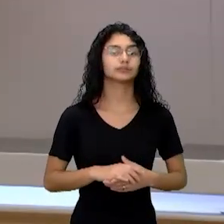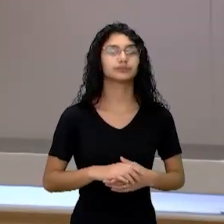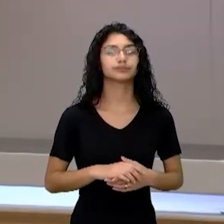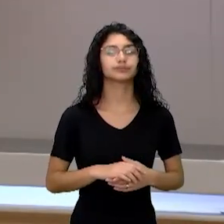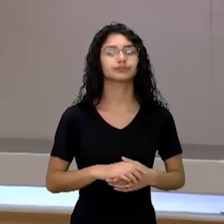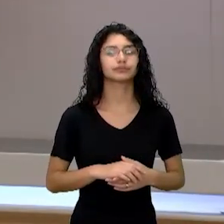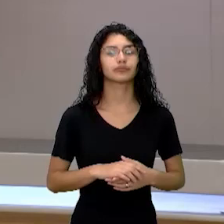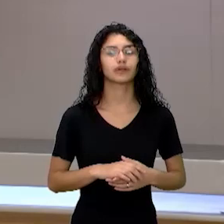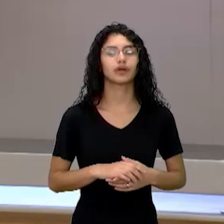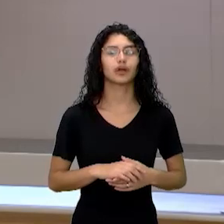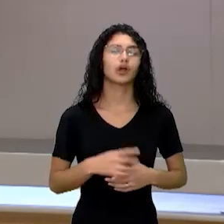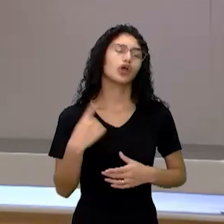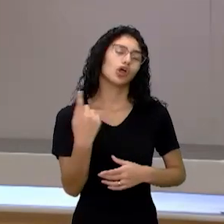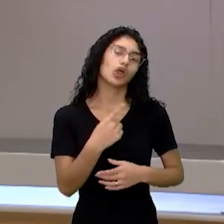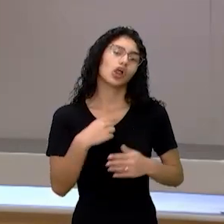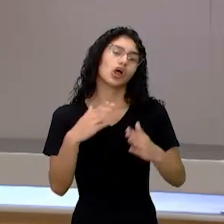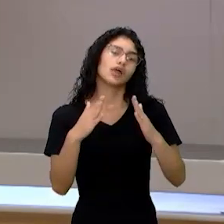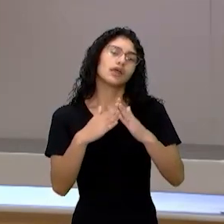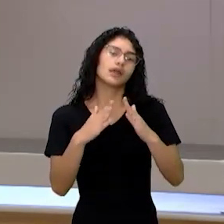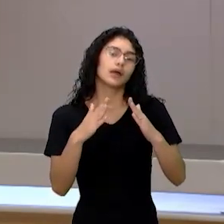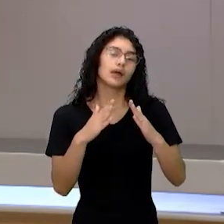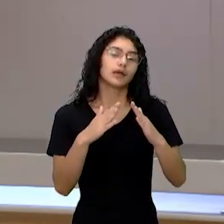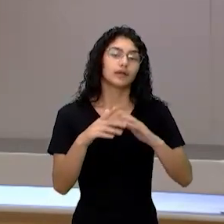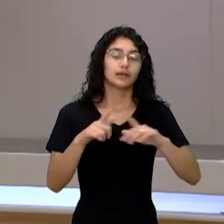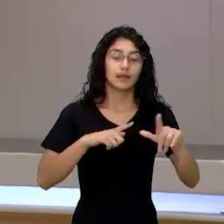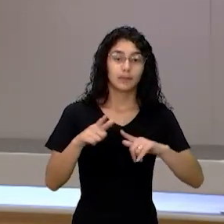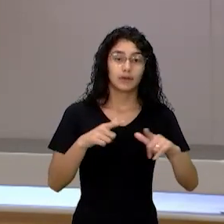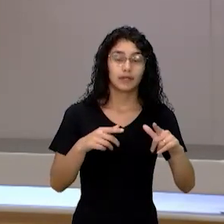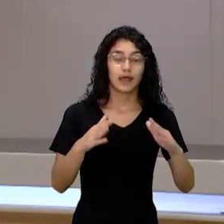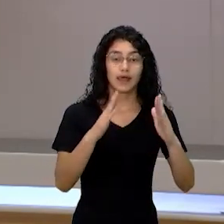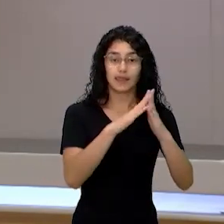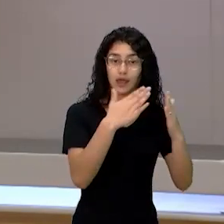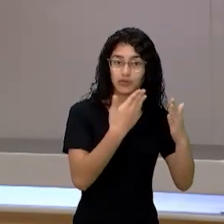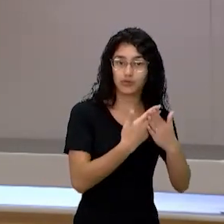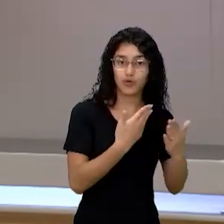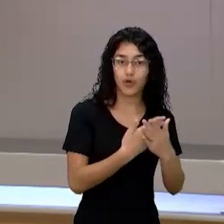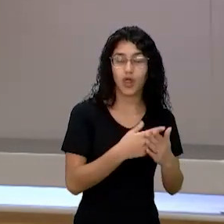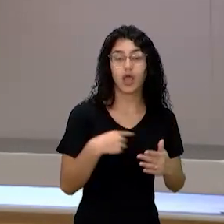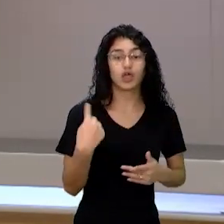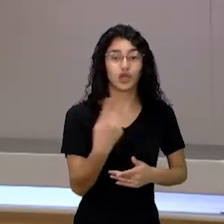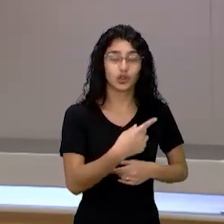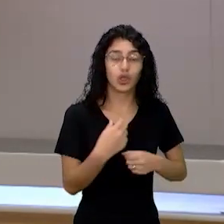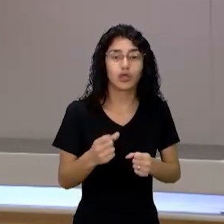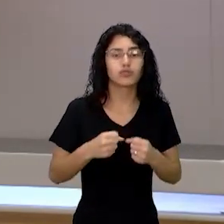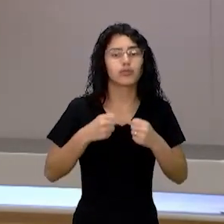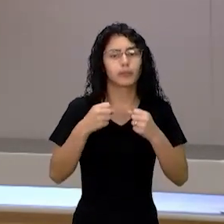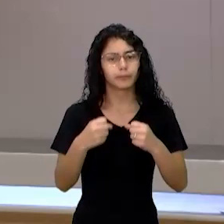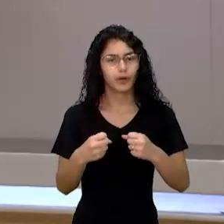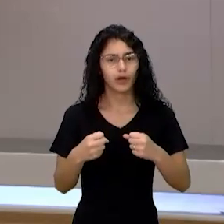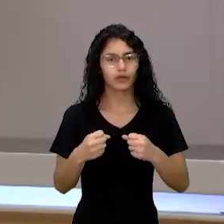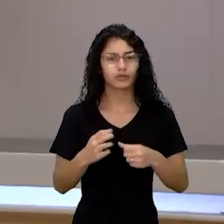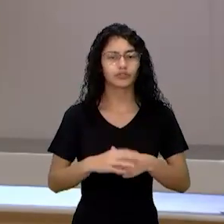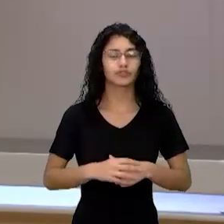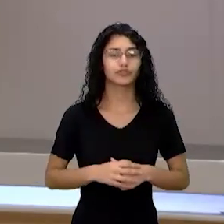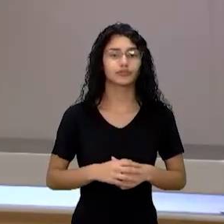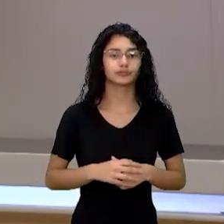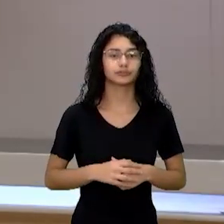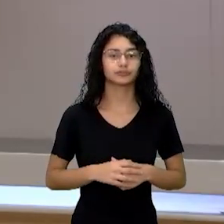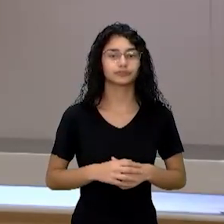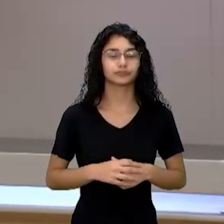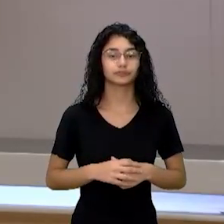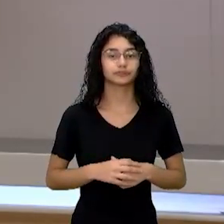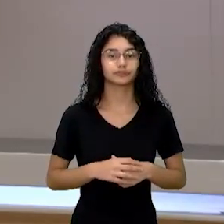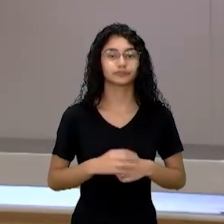da onde nós estivermos trabalhando com esse aluno e dentro da escola, que nós possamos